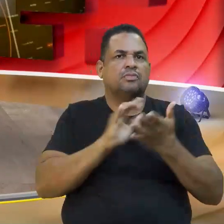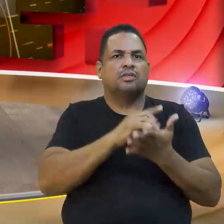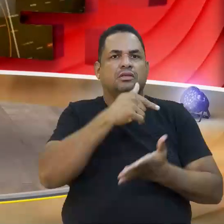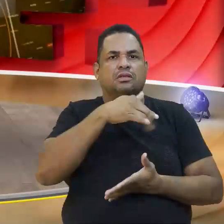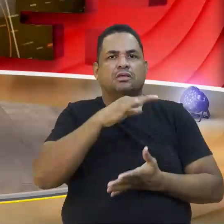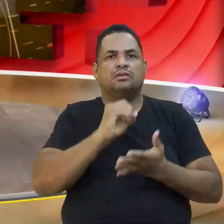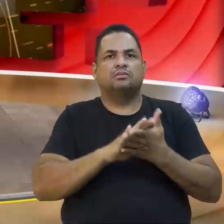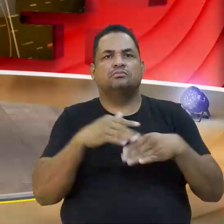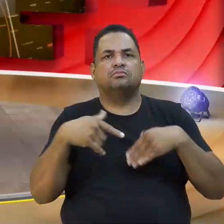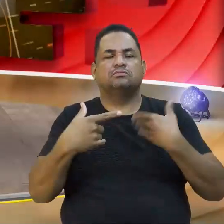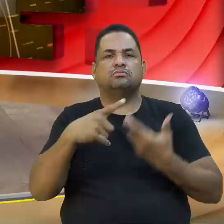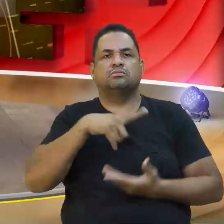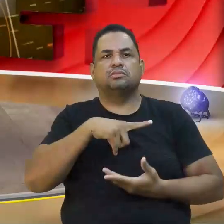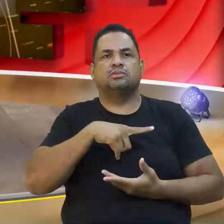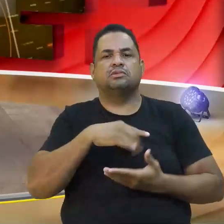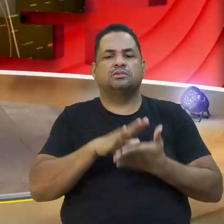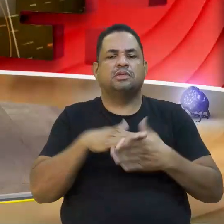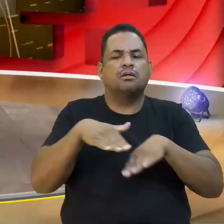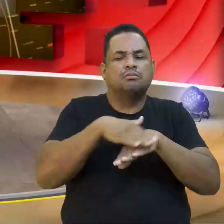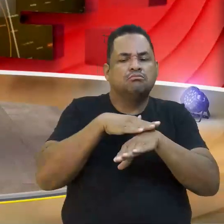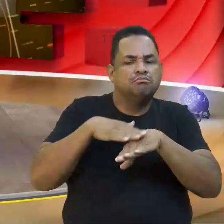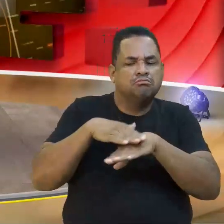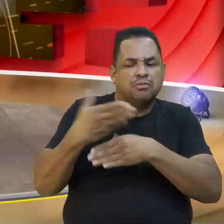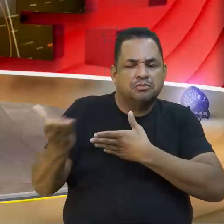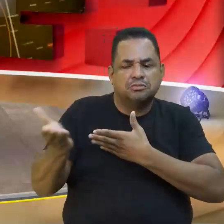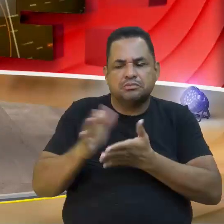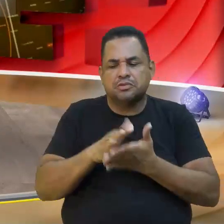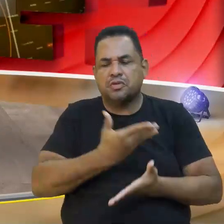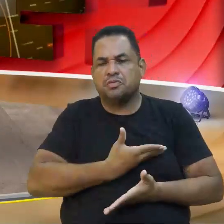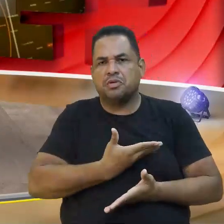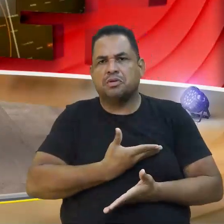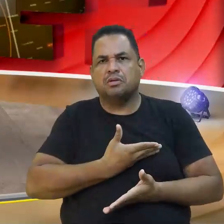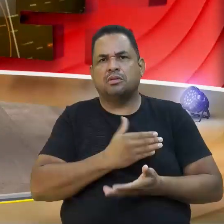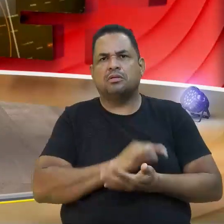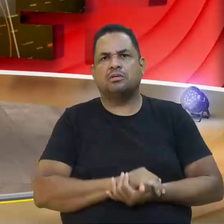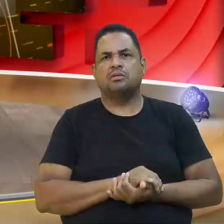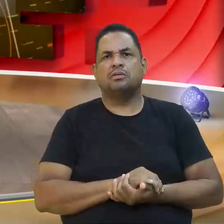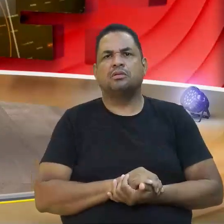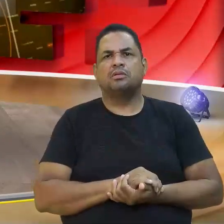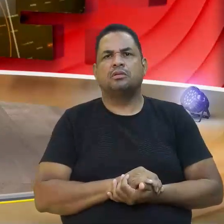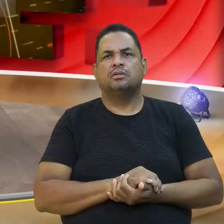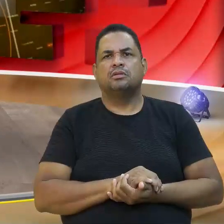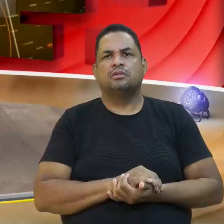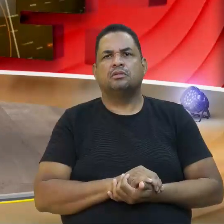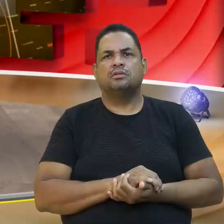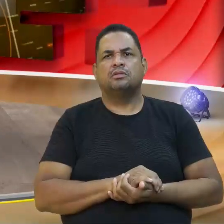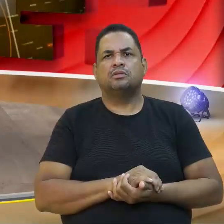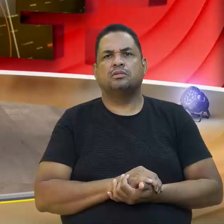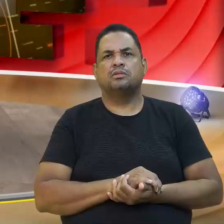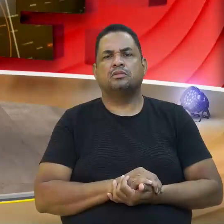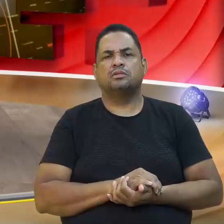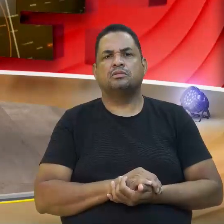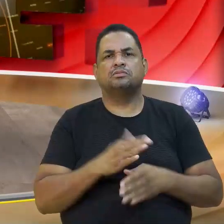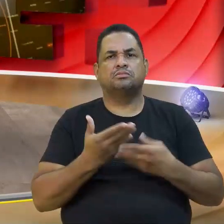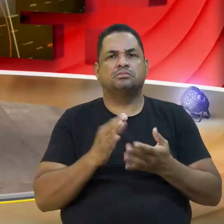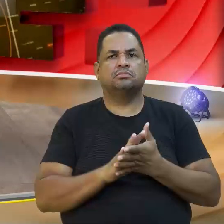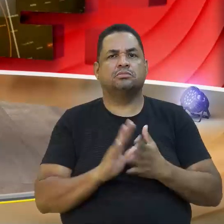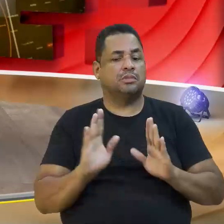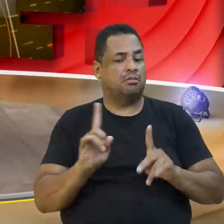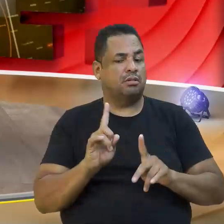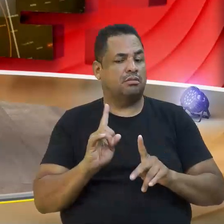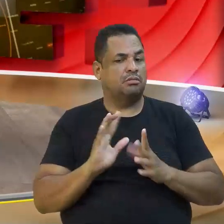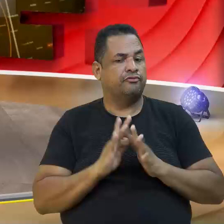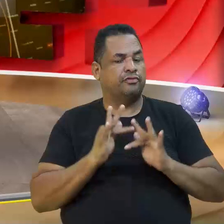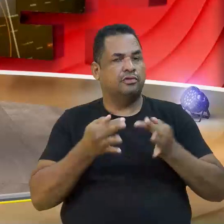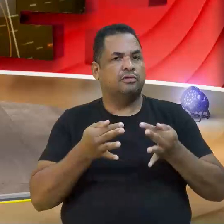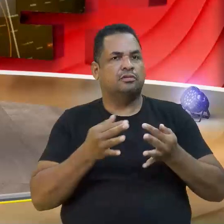tem aquela conversação com seu colega, tá? E eu gosto dessa última opção aqui, por quê? Ainda não é a última? Não, calma,